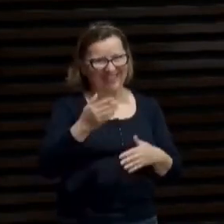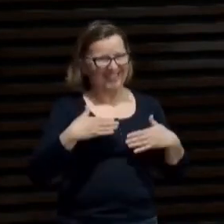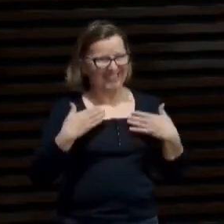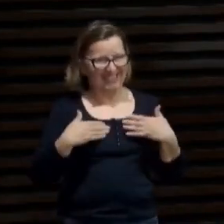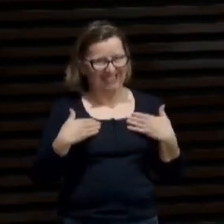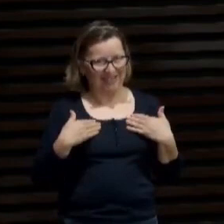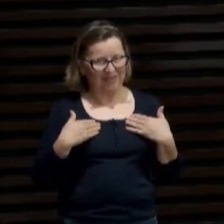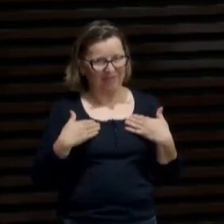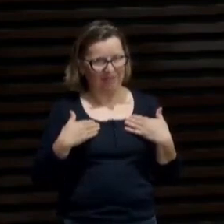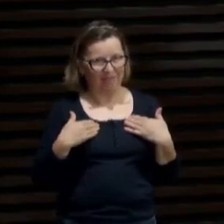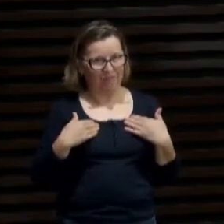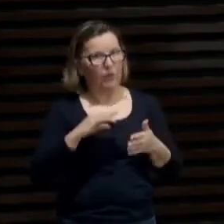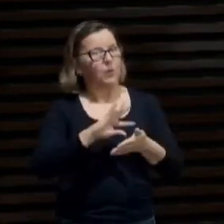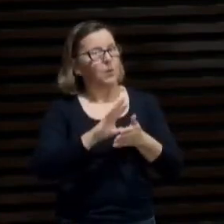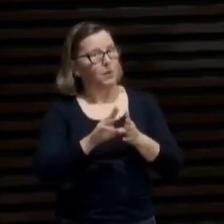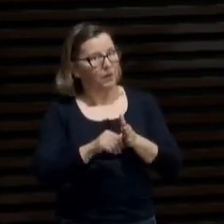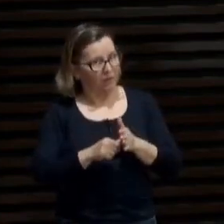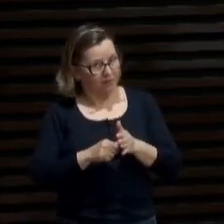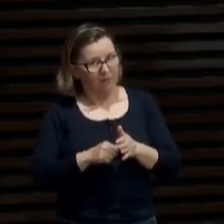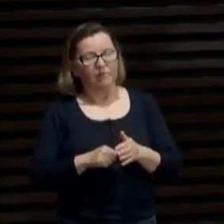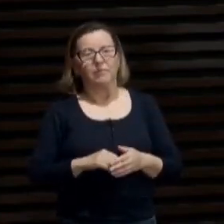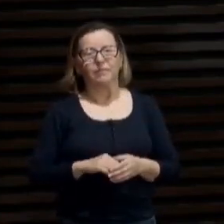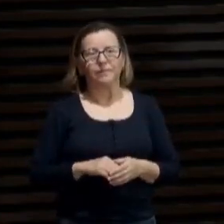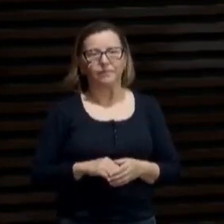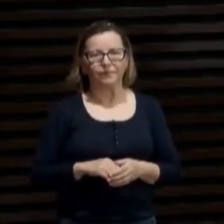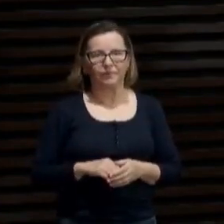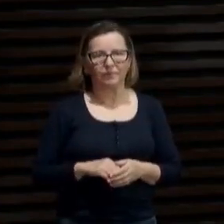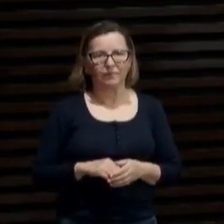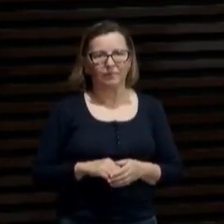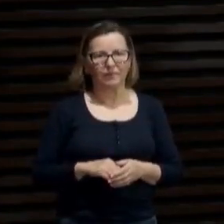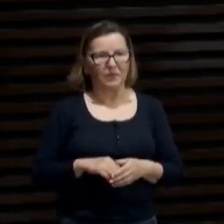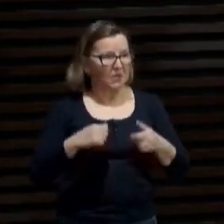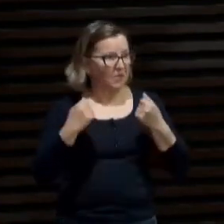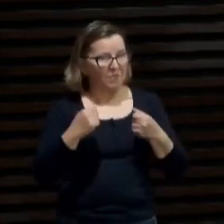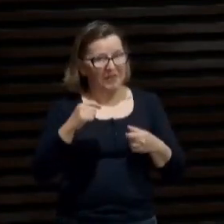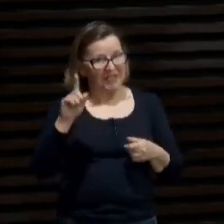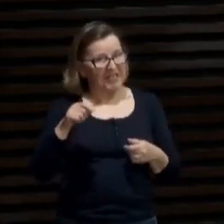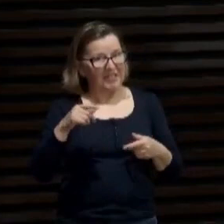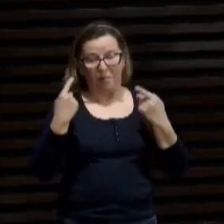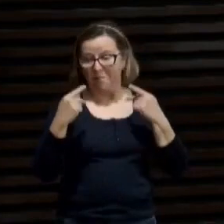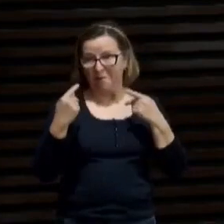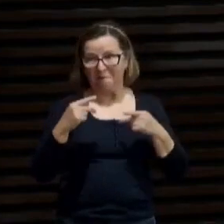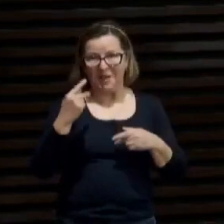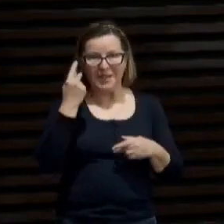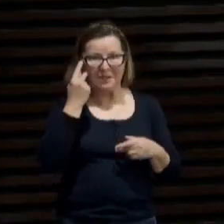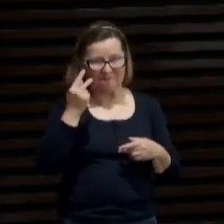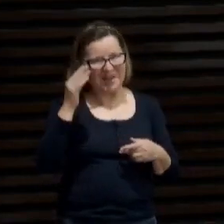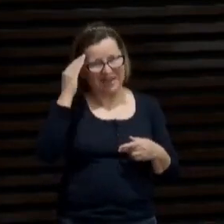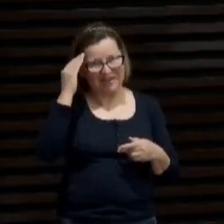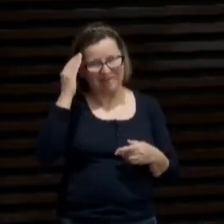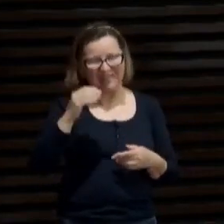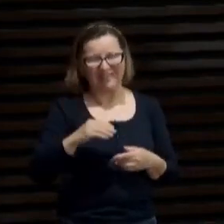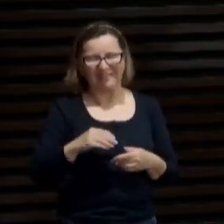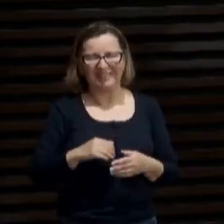né? Não precisa ser nenhum vidente, nenhum profeta para constatar isso. E se nós quisermos ter